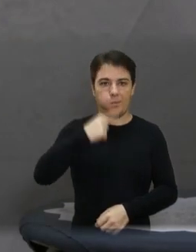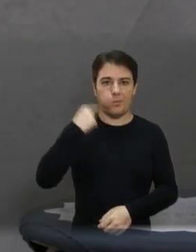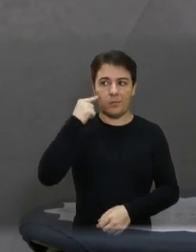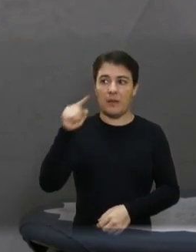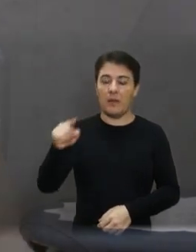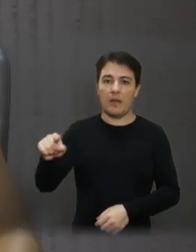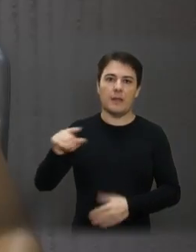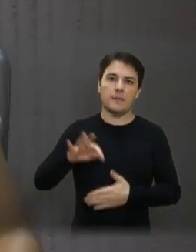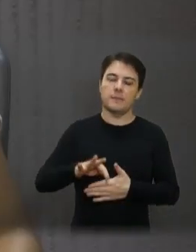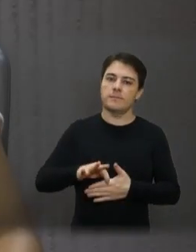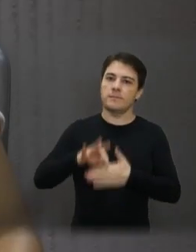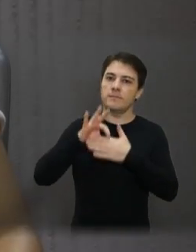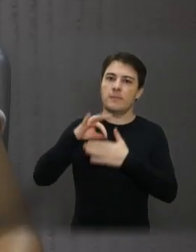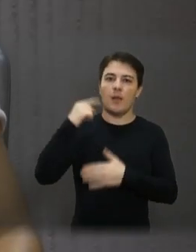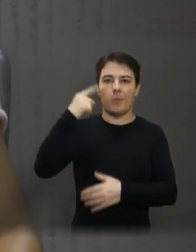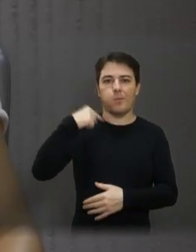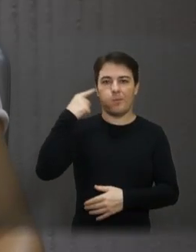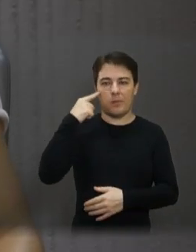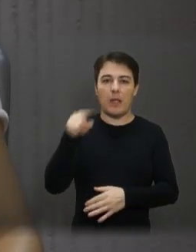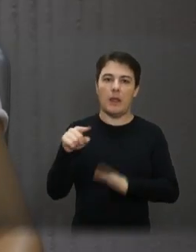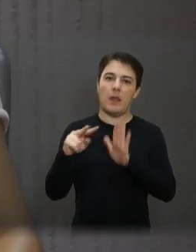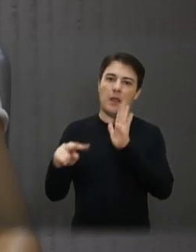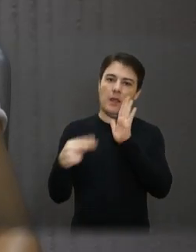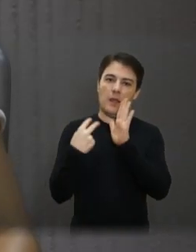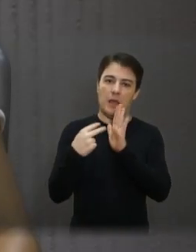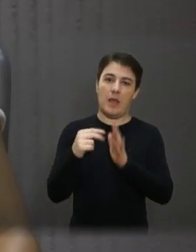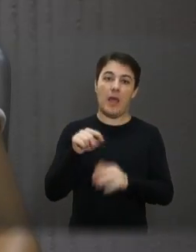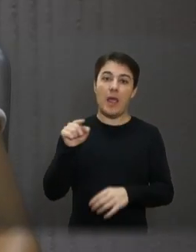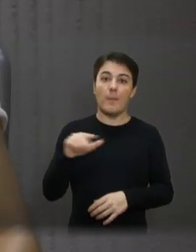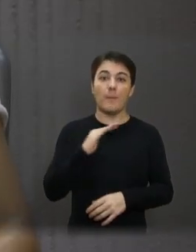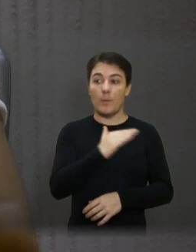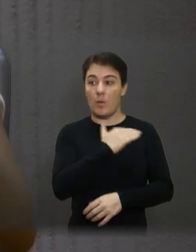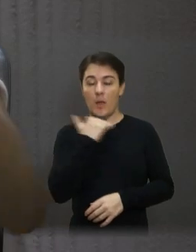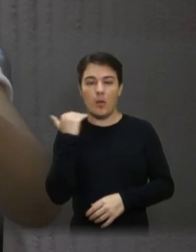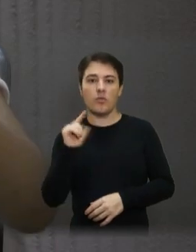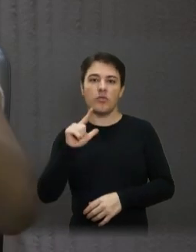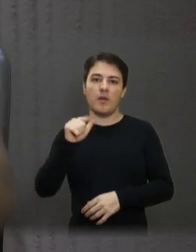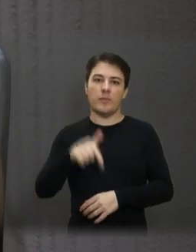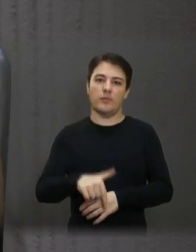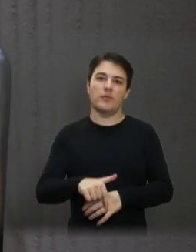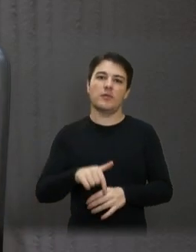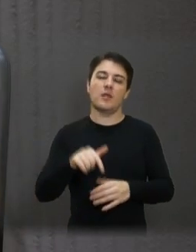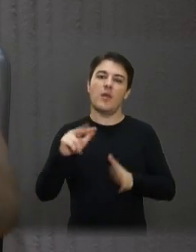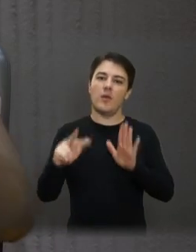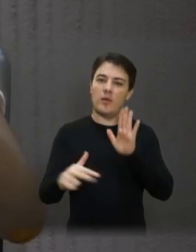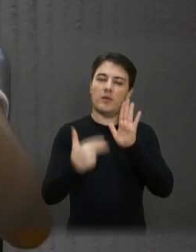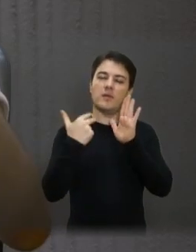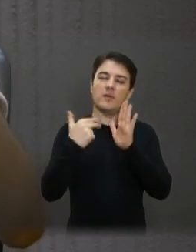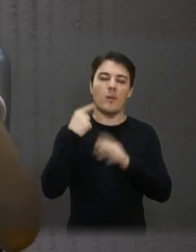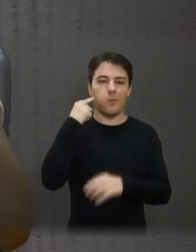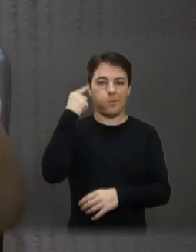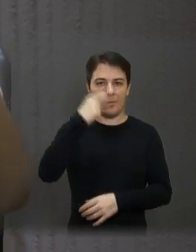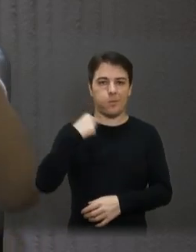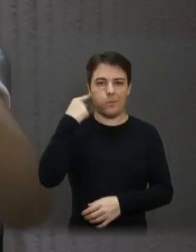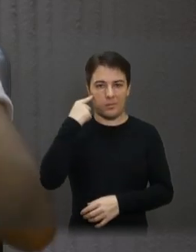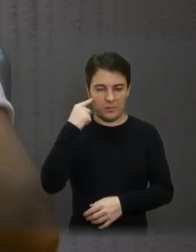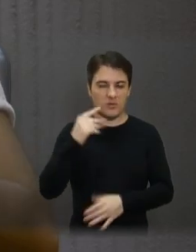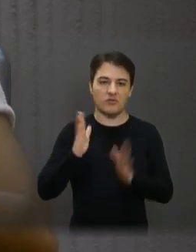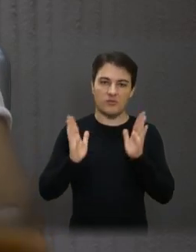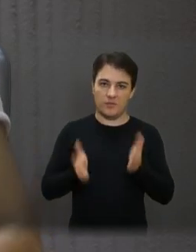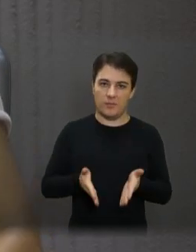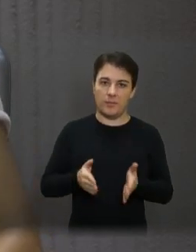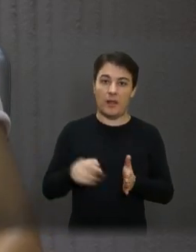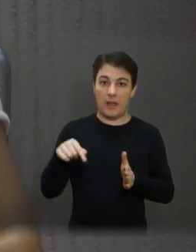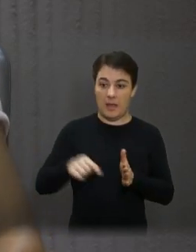a um ícone da advocacia é isso ele foi reconhecido pós-morte em como advogado inclusive chegou a advogada uma causa de um escravizado